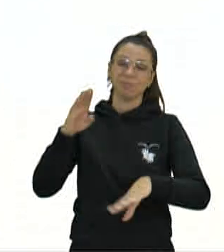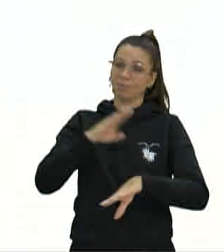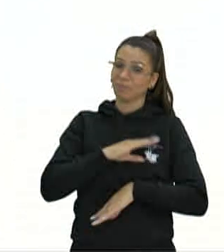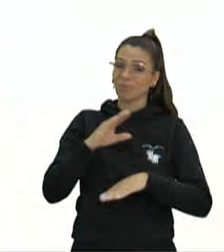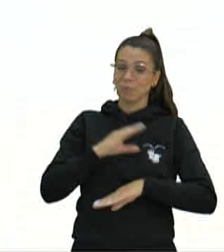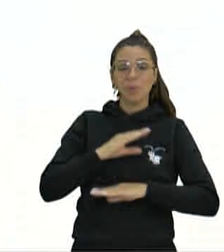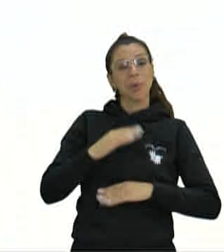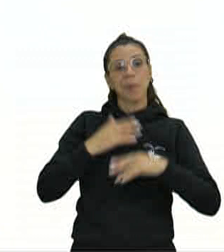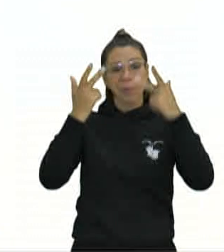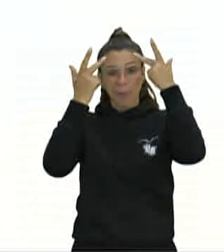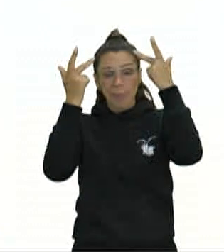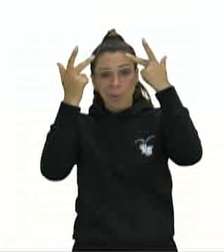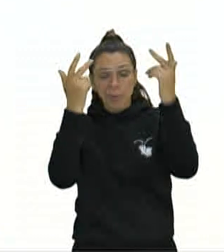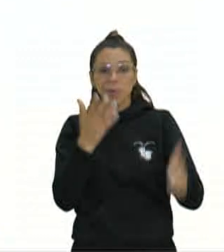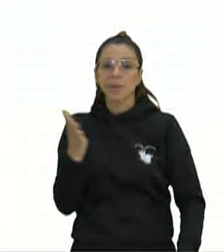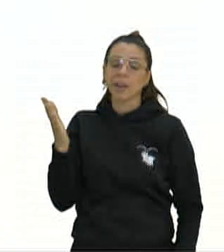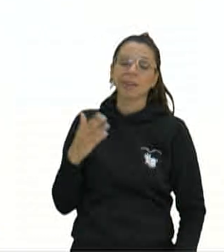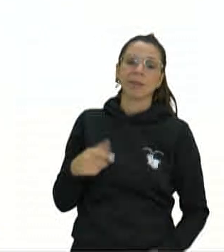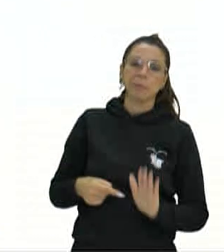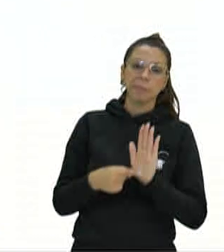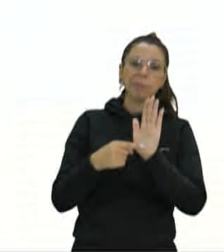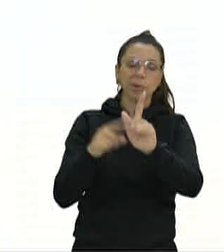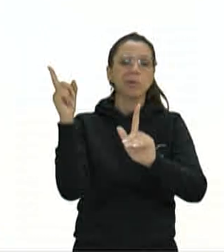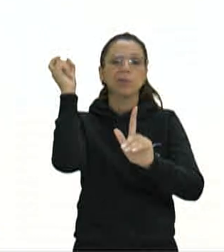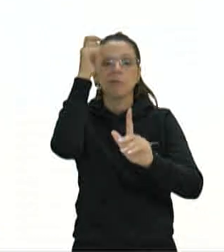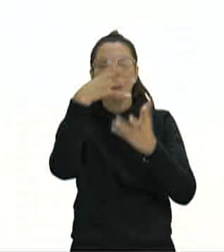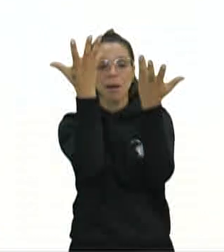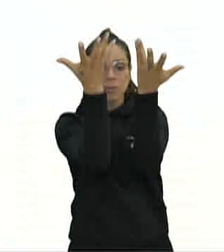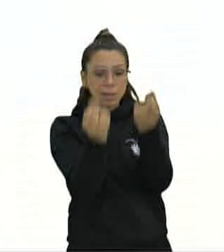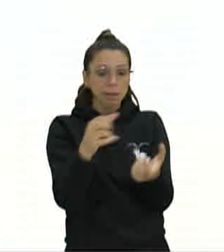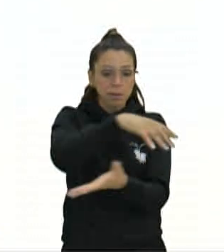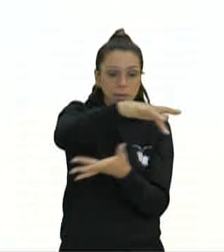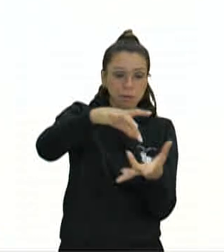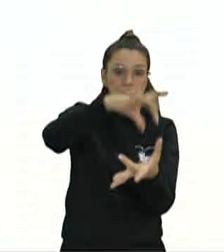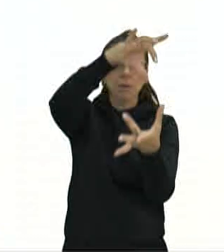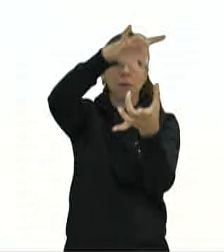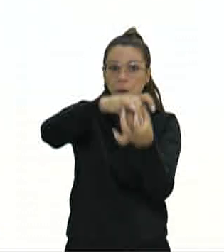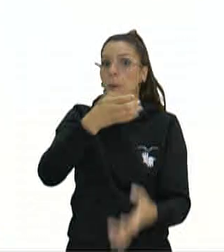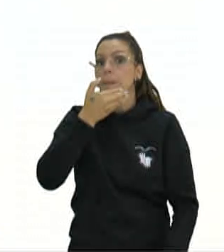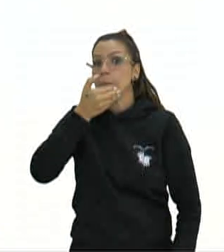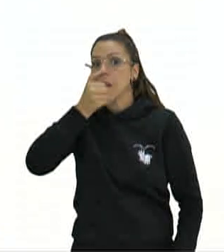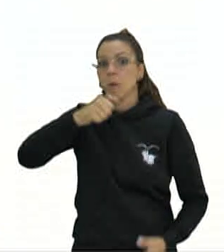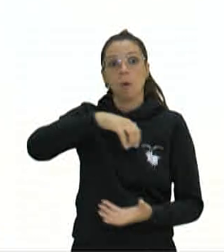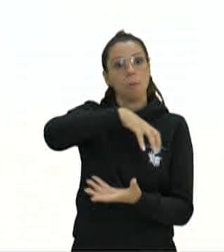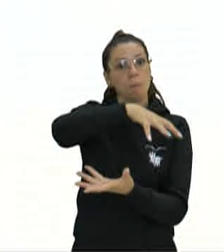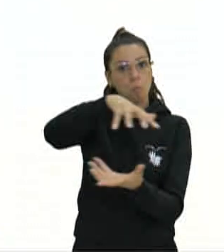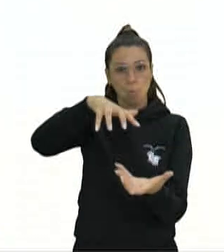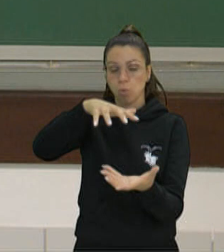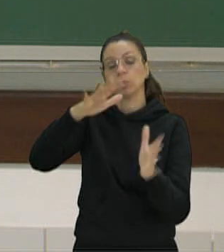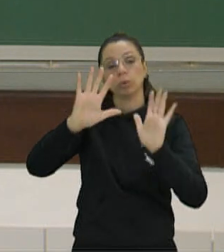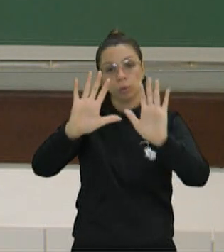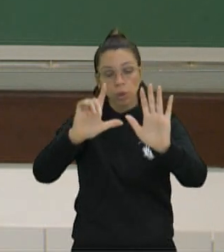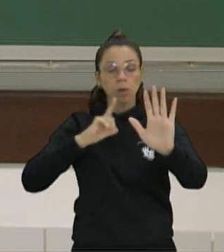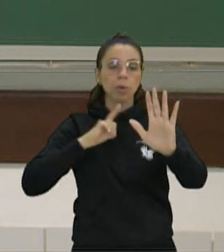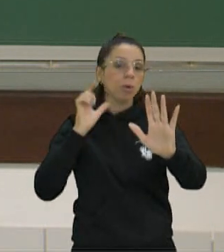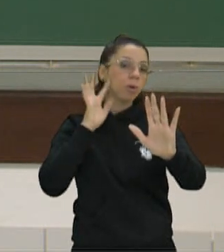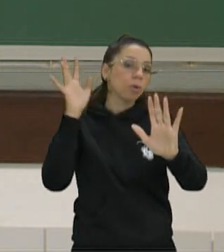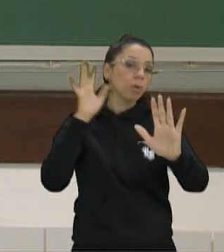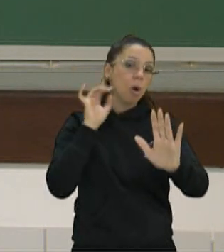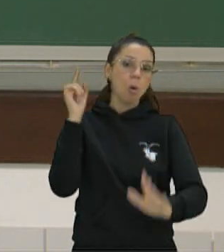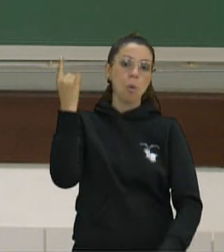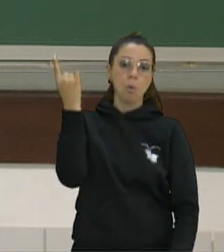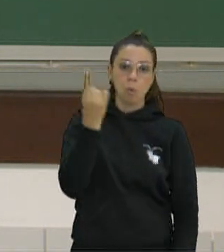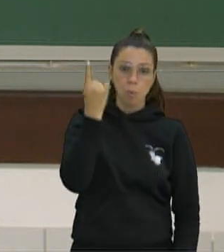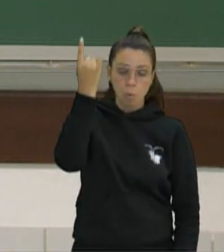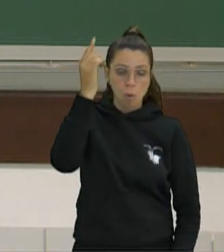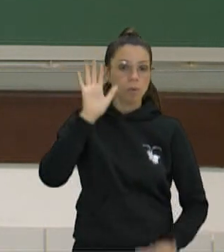revelam a dificuldade em aceitar a globalização como aperfeiçoamento do mundo. Então, essa ideia que o pensamento único